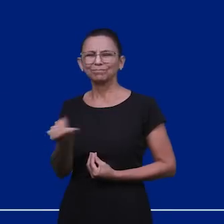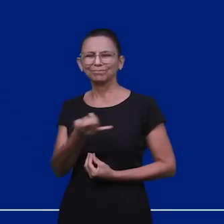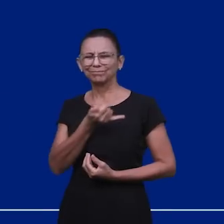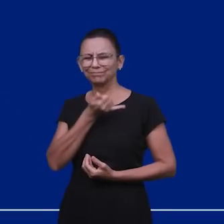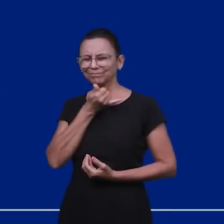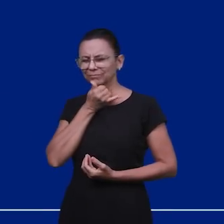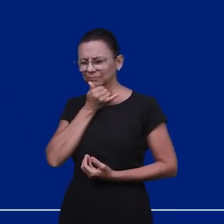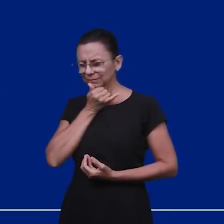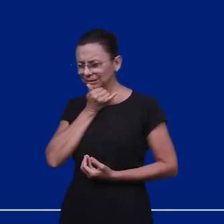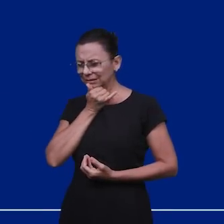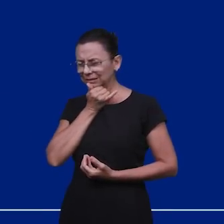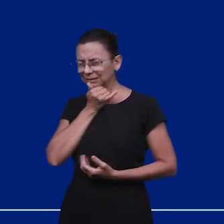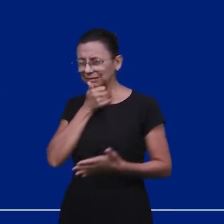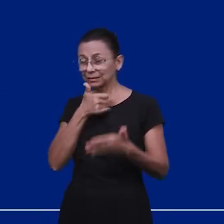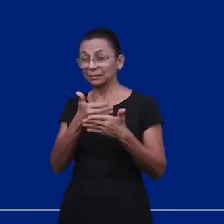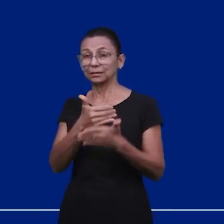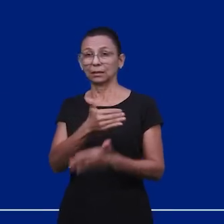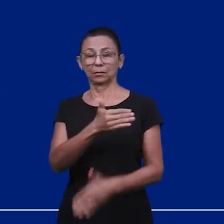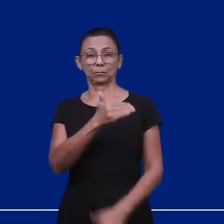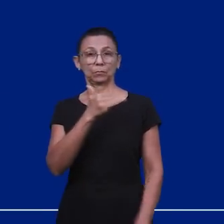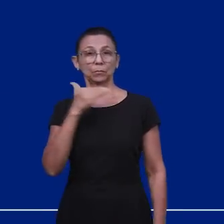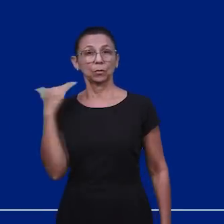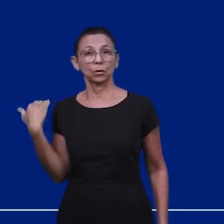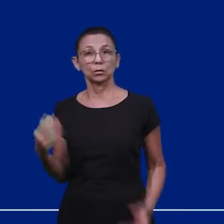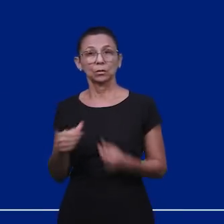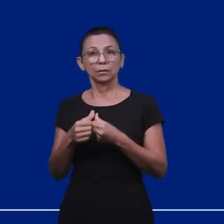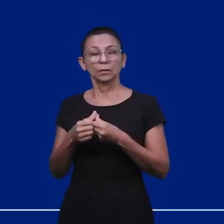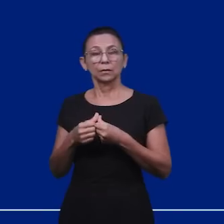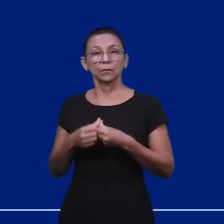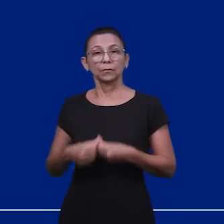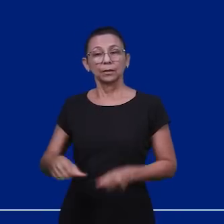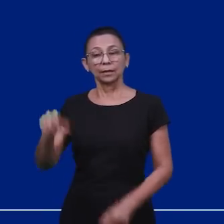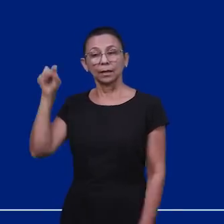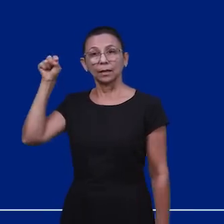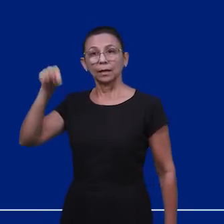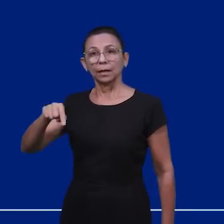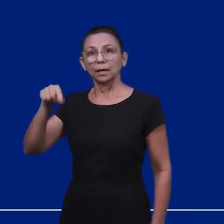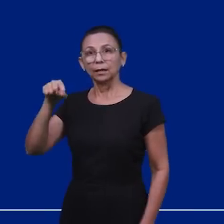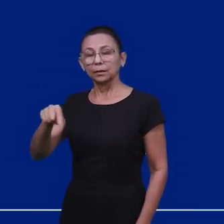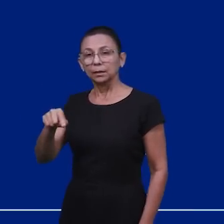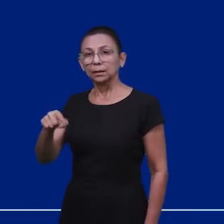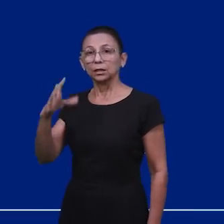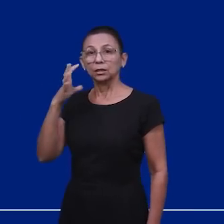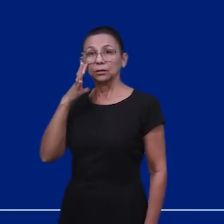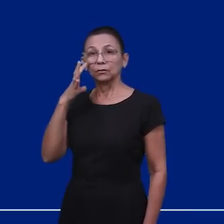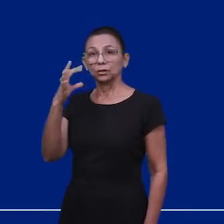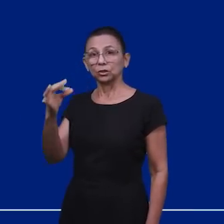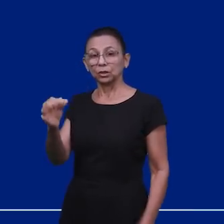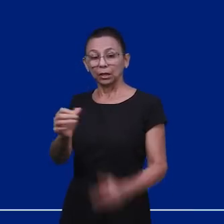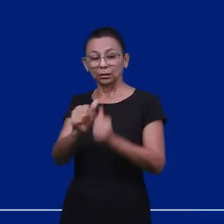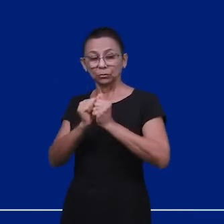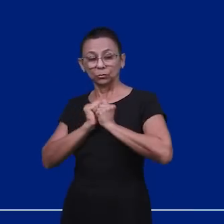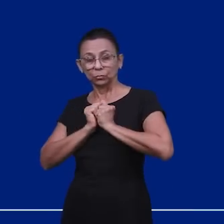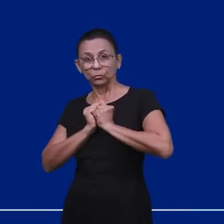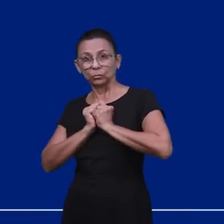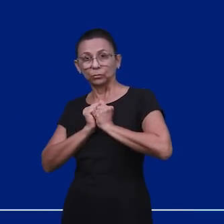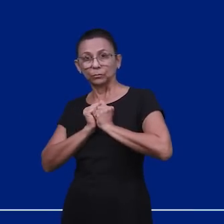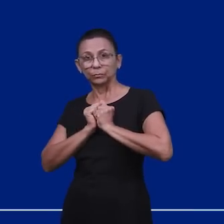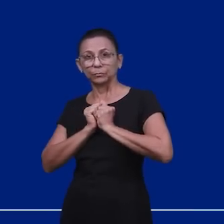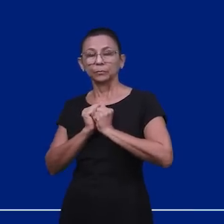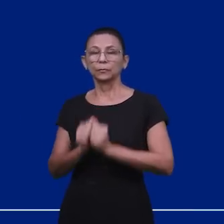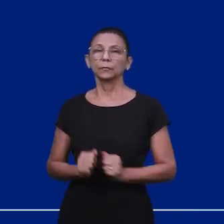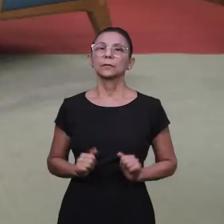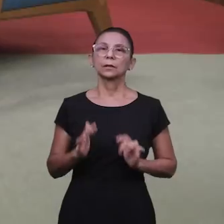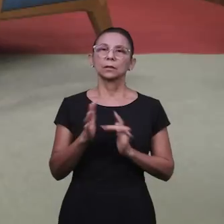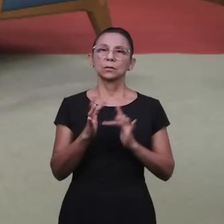de tristeza até a morte. Ficai aqui e vigiai comigo. Essas palavras